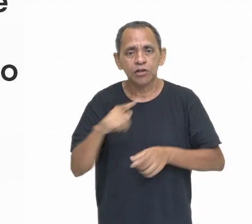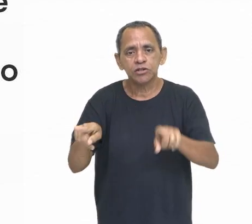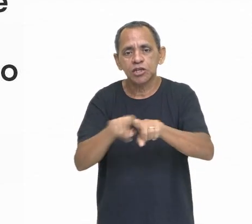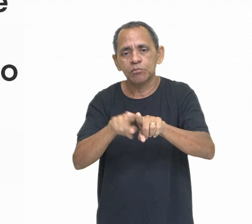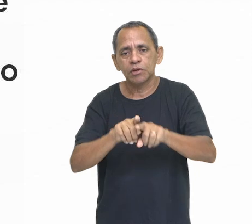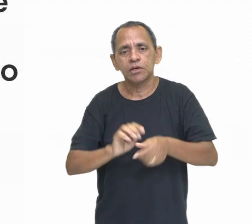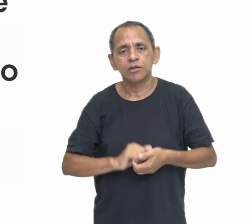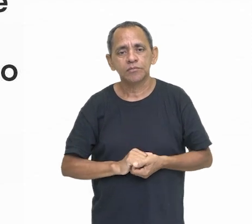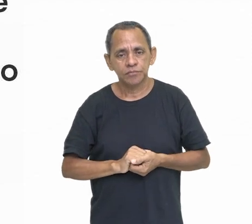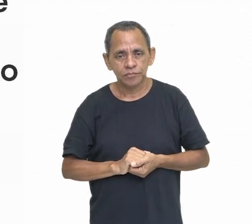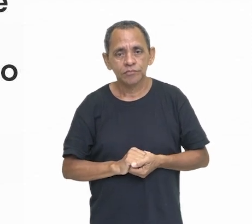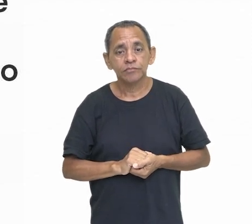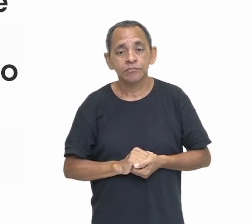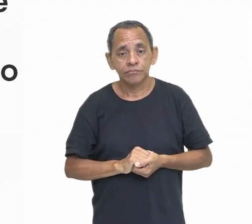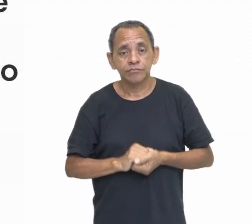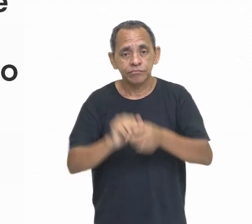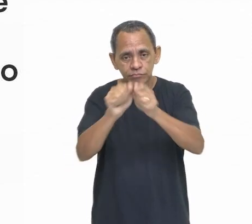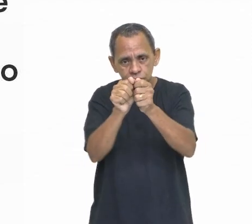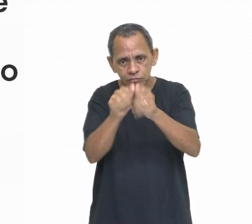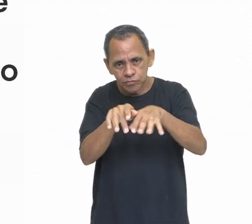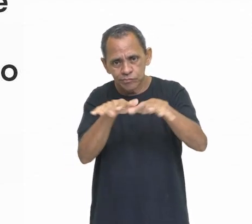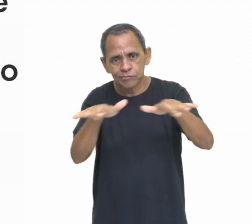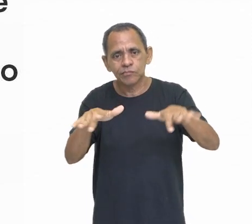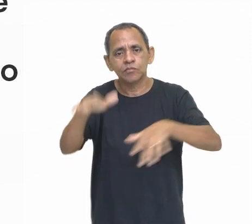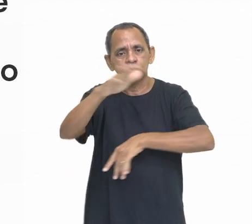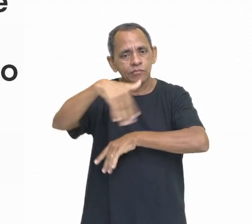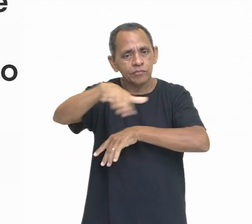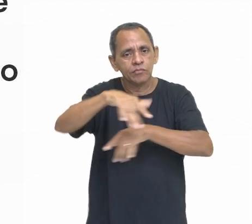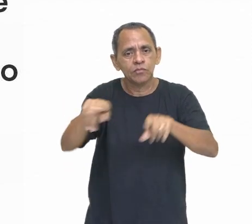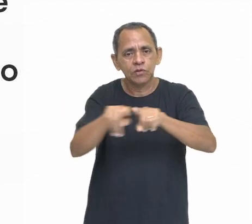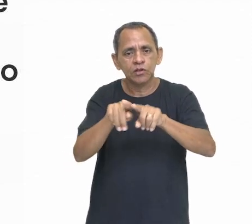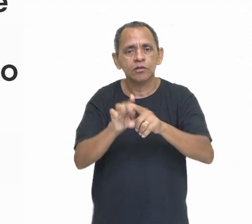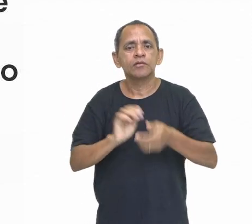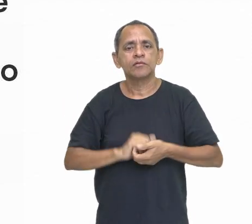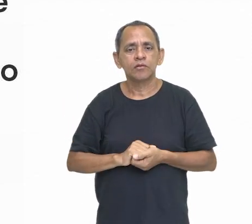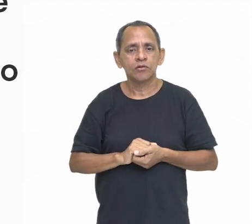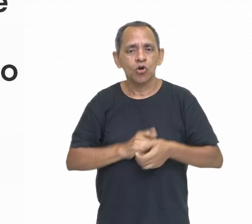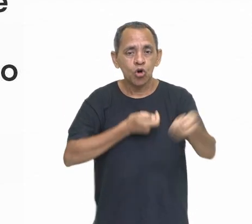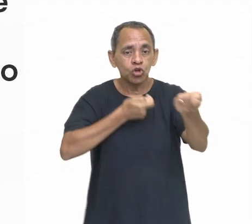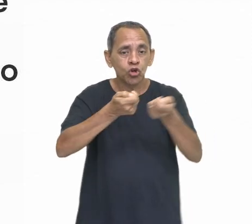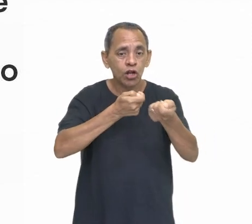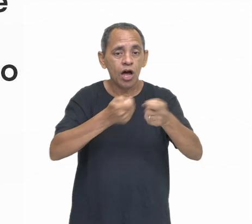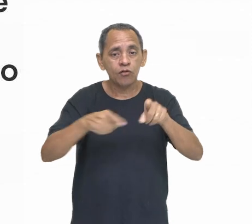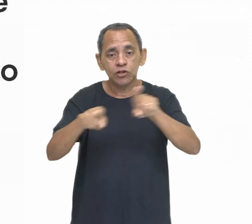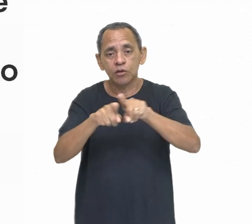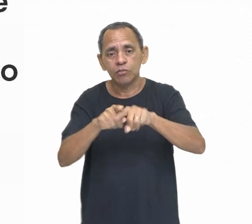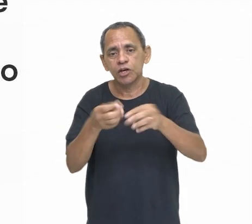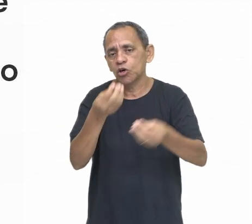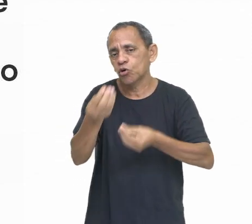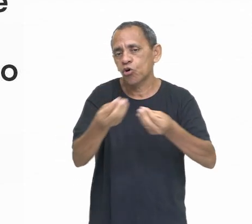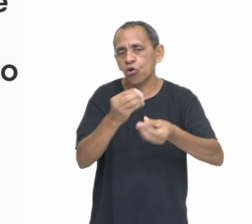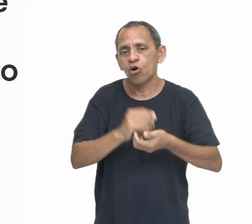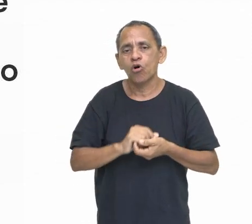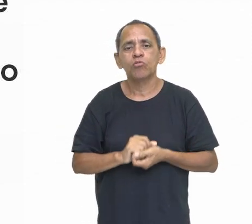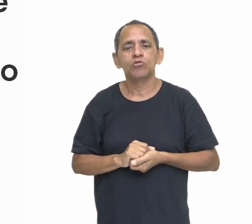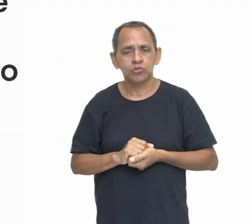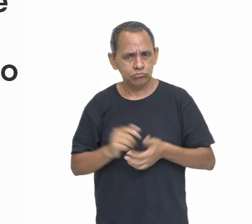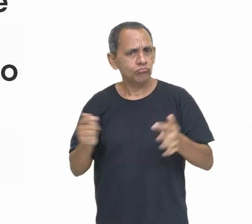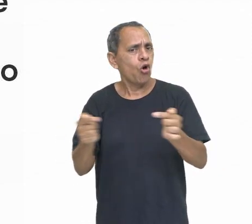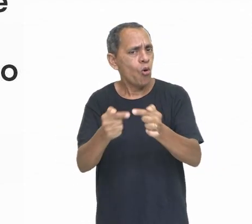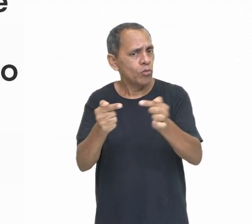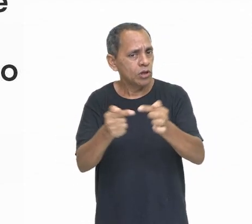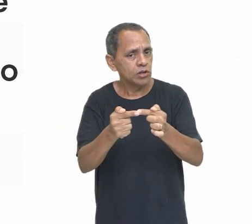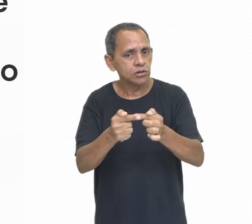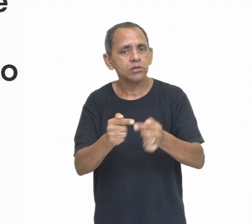por grande parte da Mesoamérica, tá? Seu domínio, ele era baseado em uma combinação de fatores: